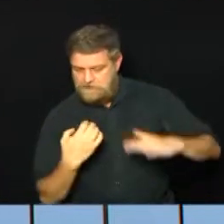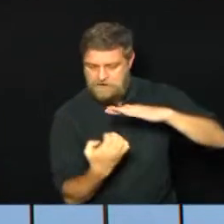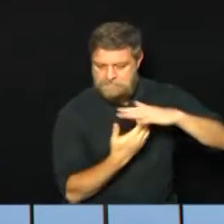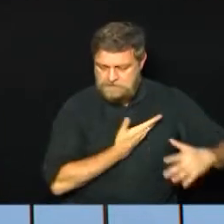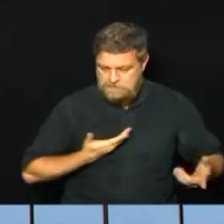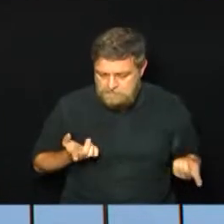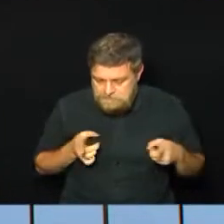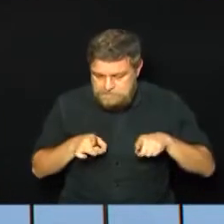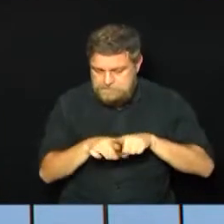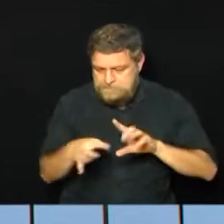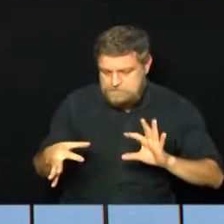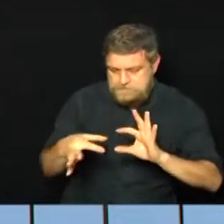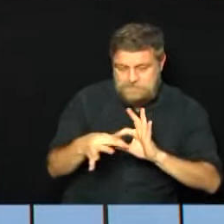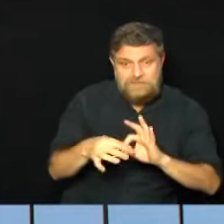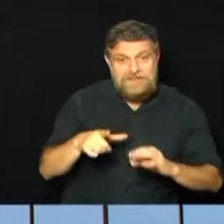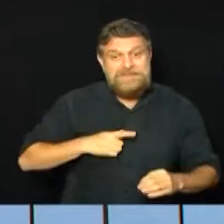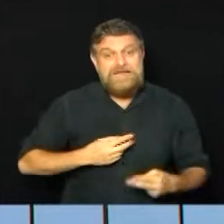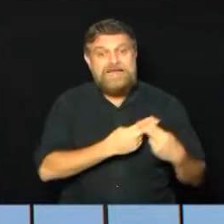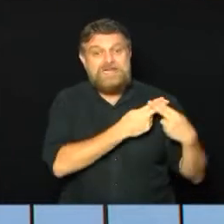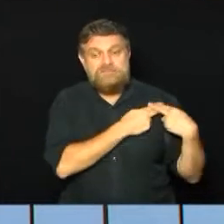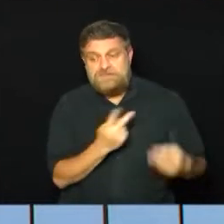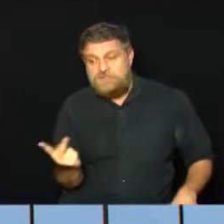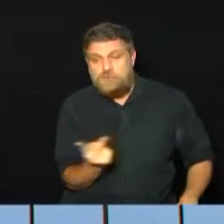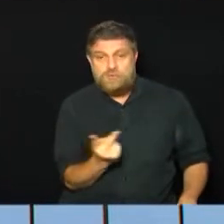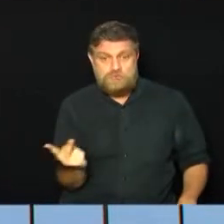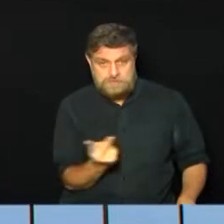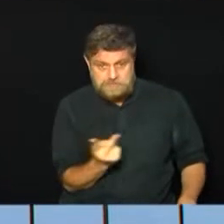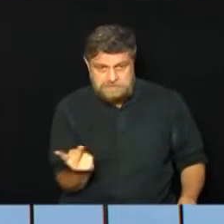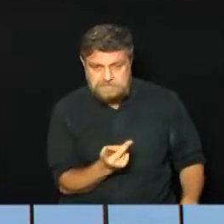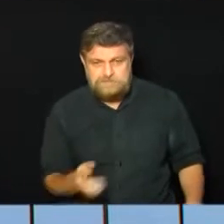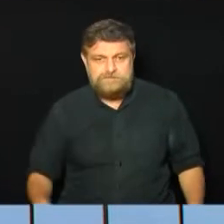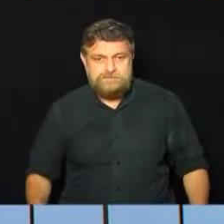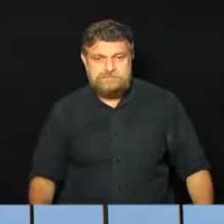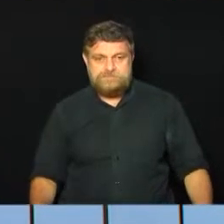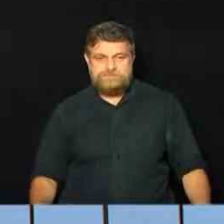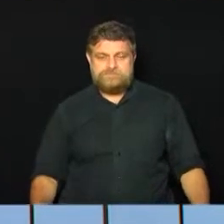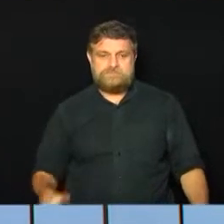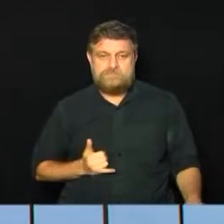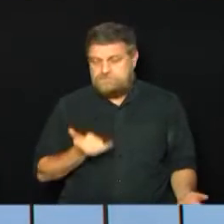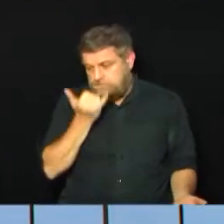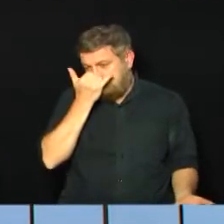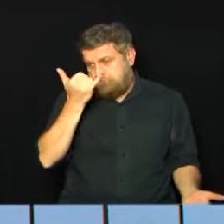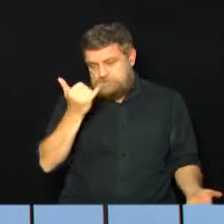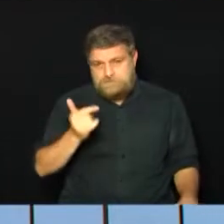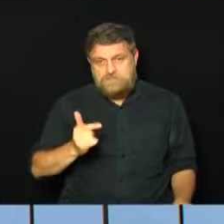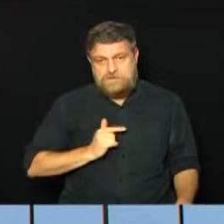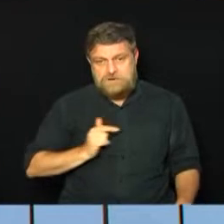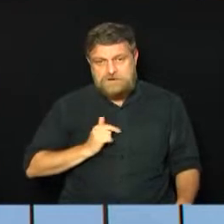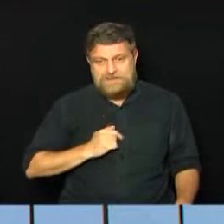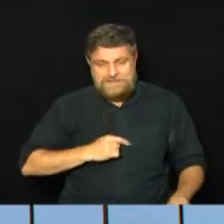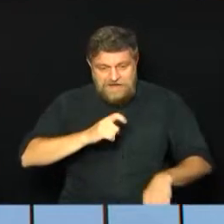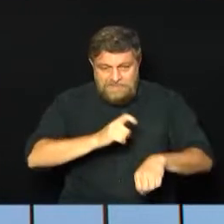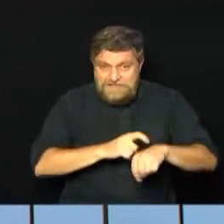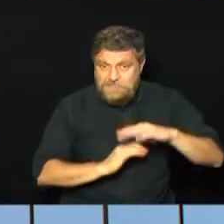poder público que contrata quanto do que presta serviço. É um sentimento que não vai ter consequência se não entregar no